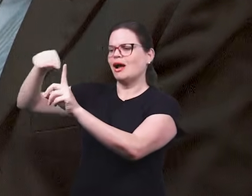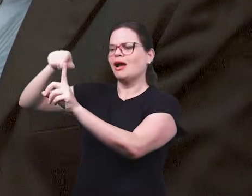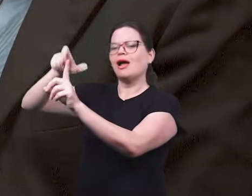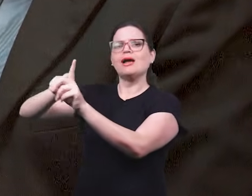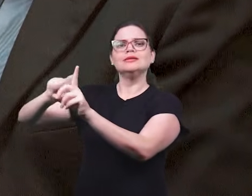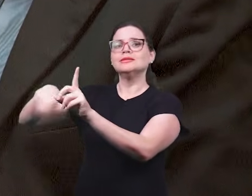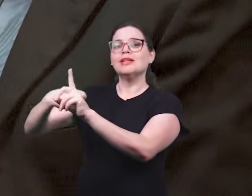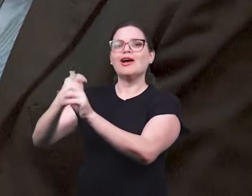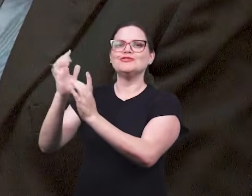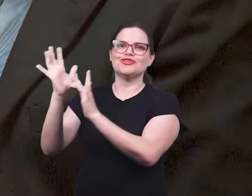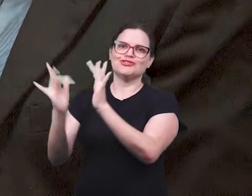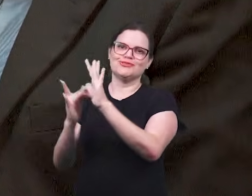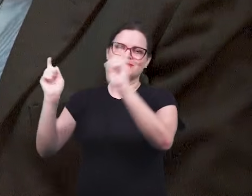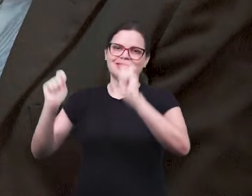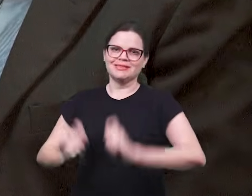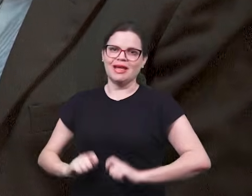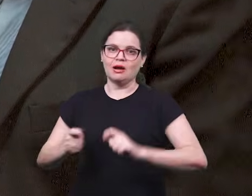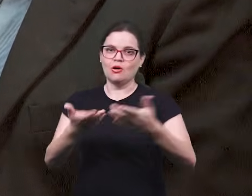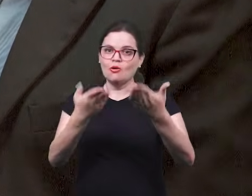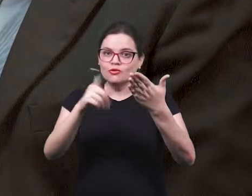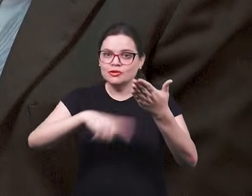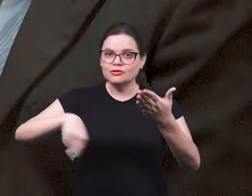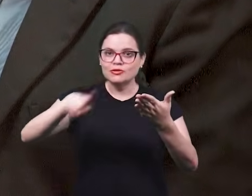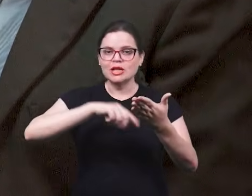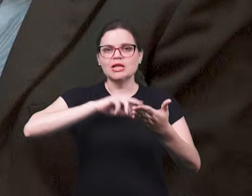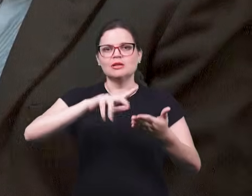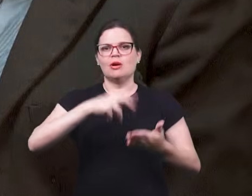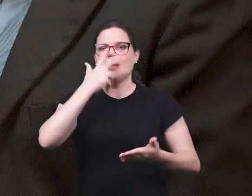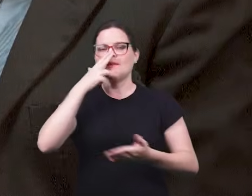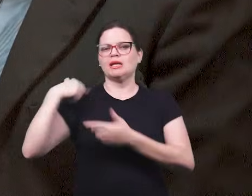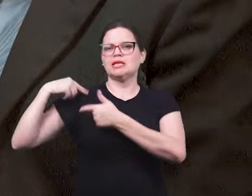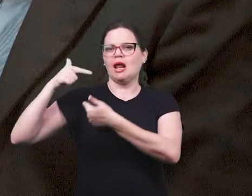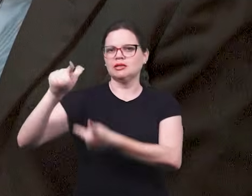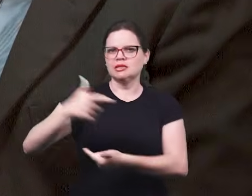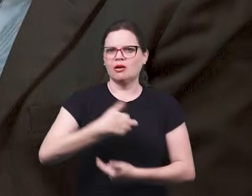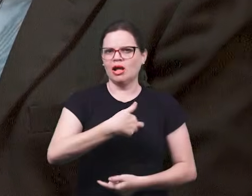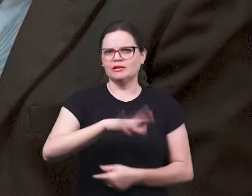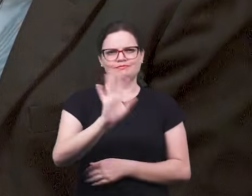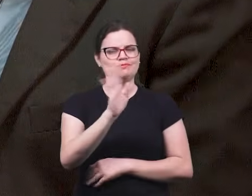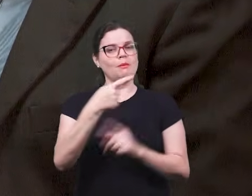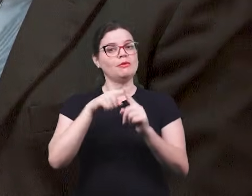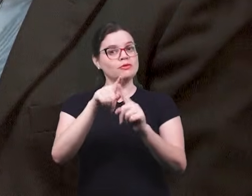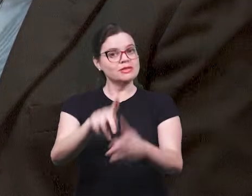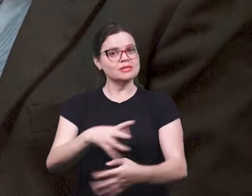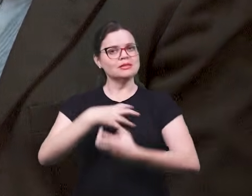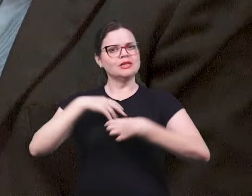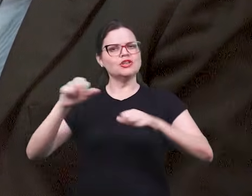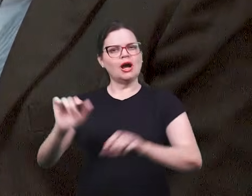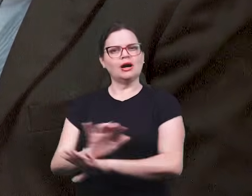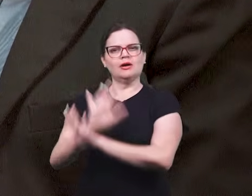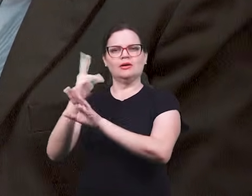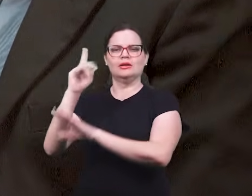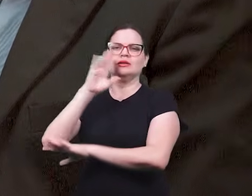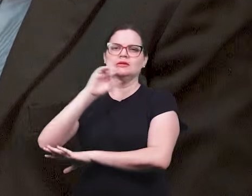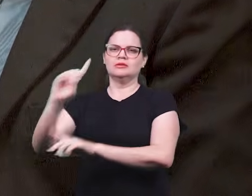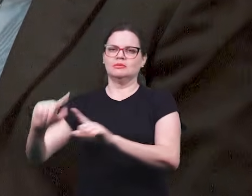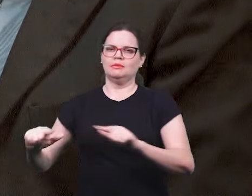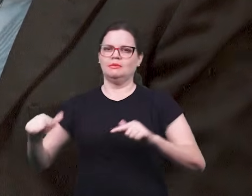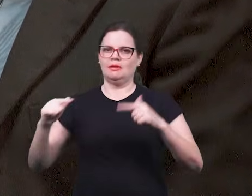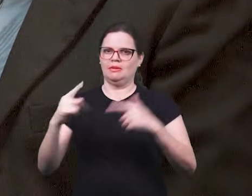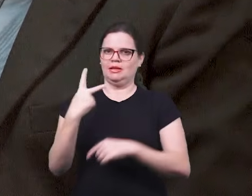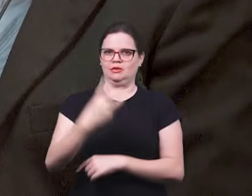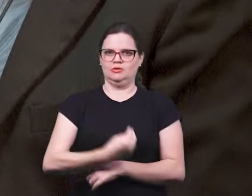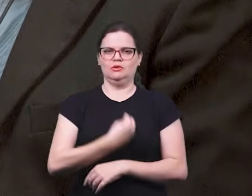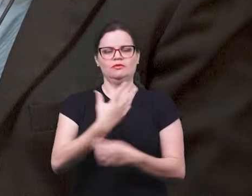esse é o convite de Deus. Não é para você viver um ritual religioso, não. É para você ver a glória de Deus. Deus quer